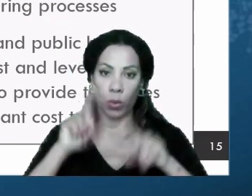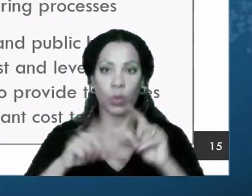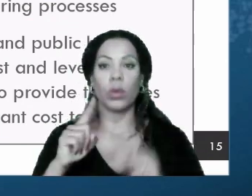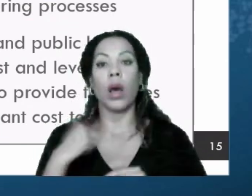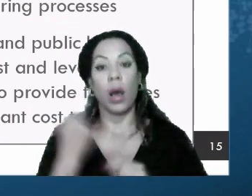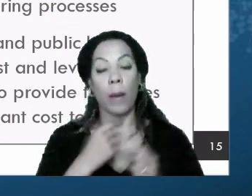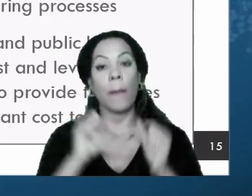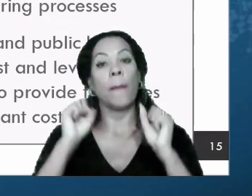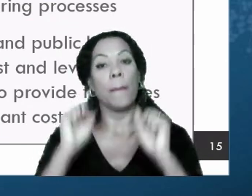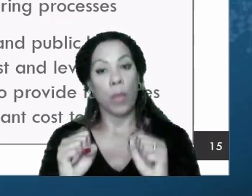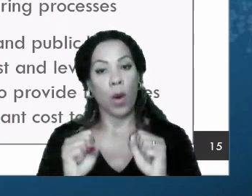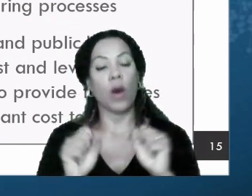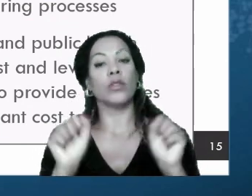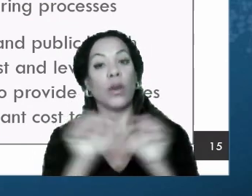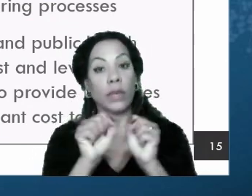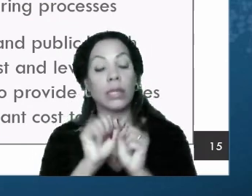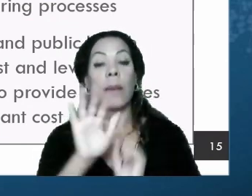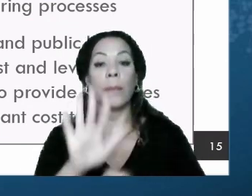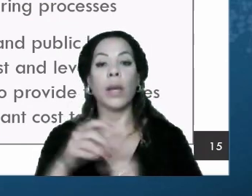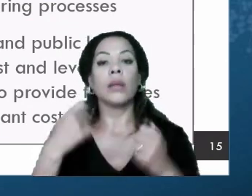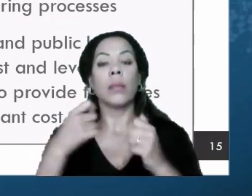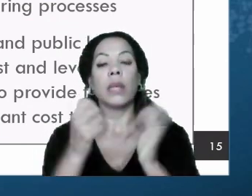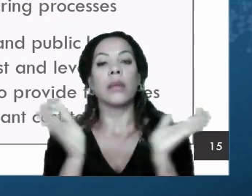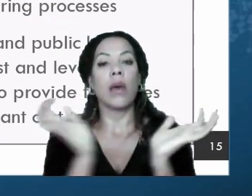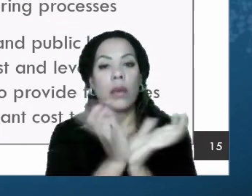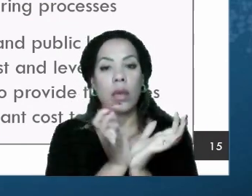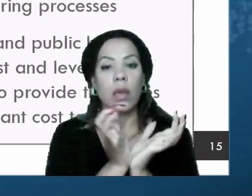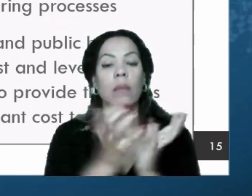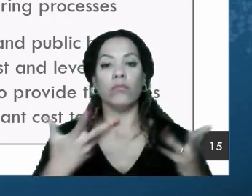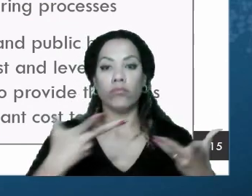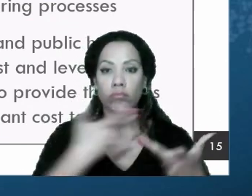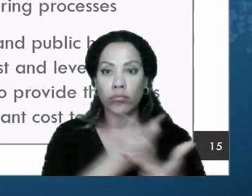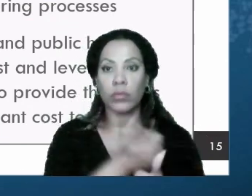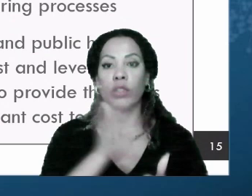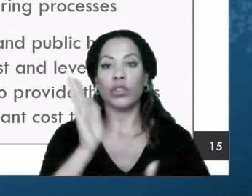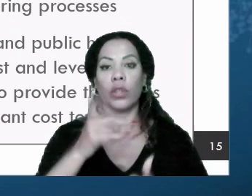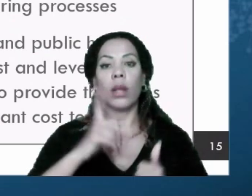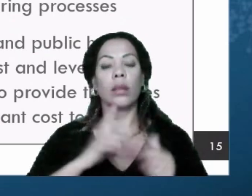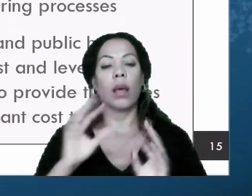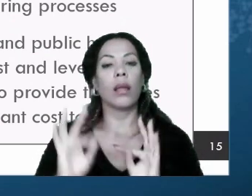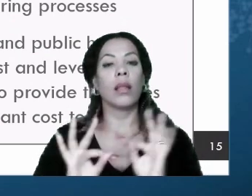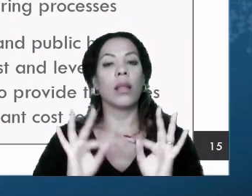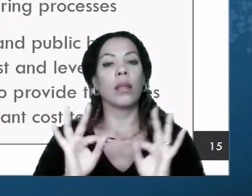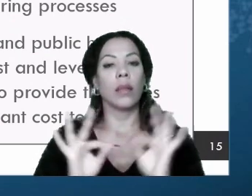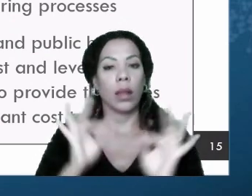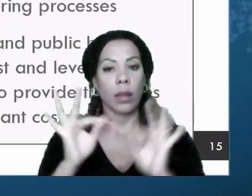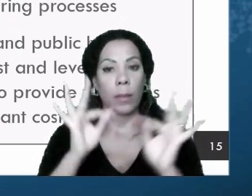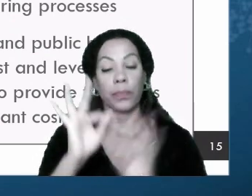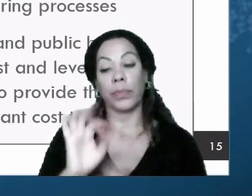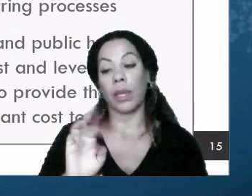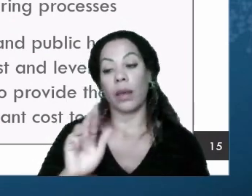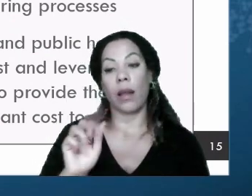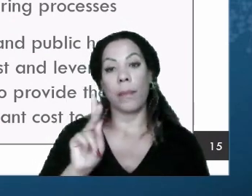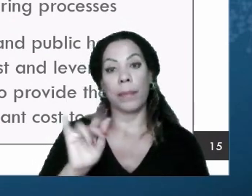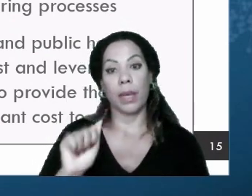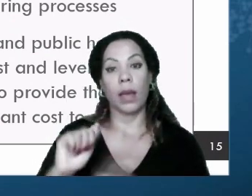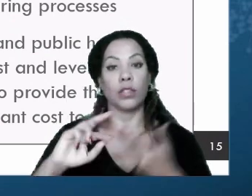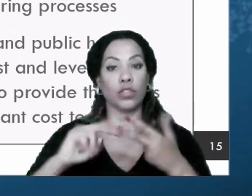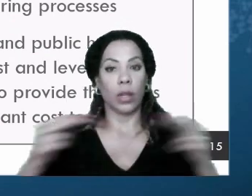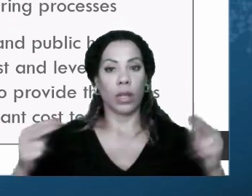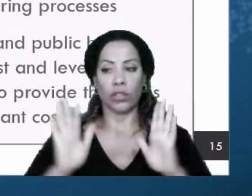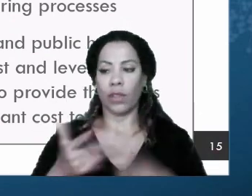com equipes de alta qualificação e já estão em domínio público. A terapia genética já está aí há 20 anos, essas ideias já